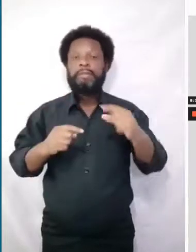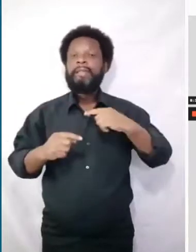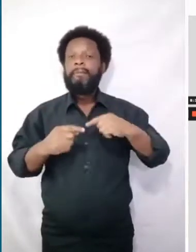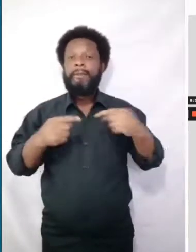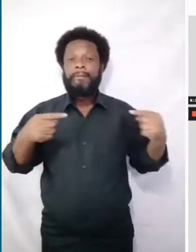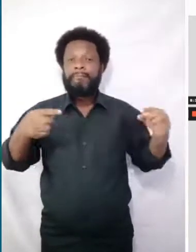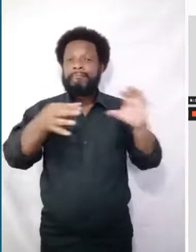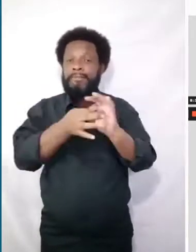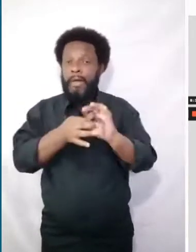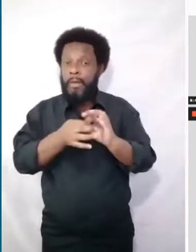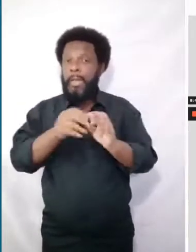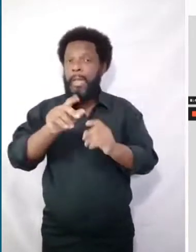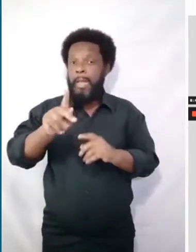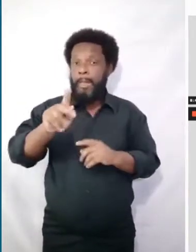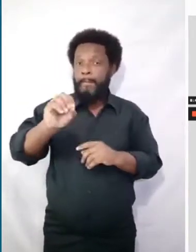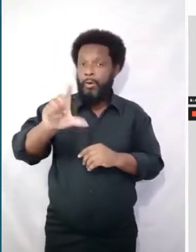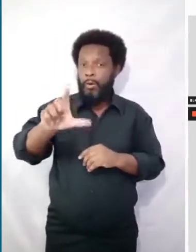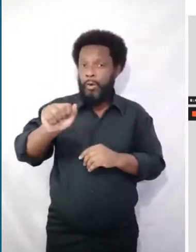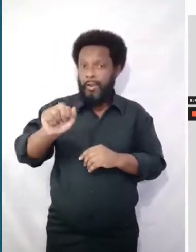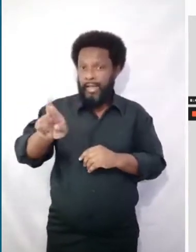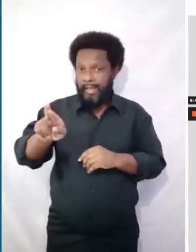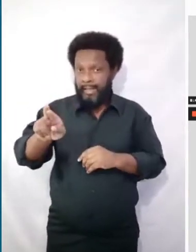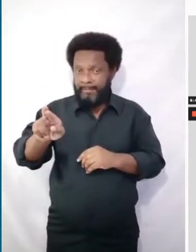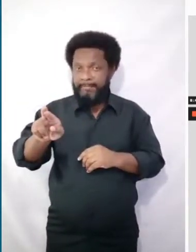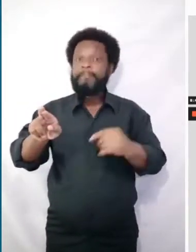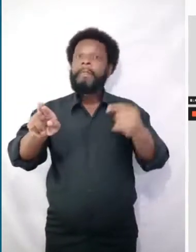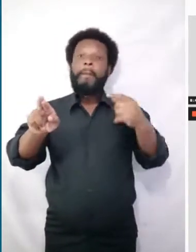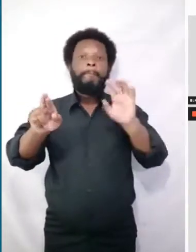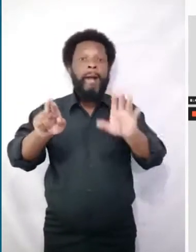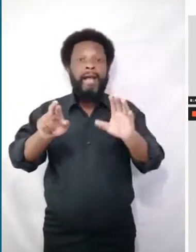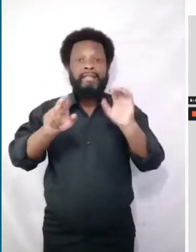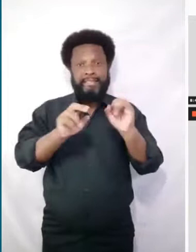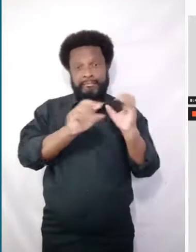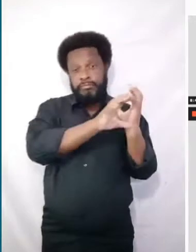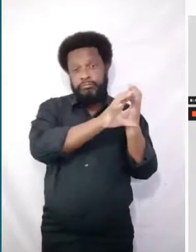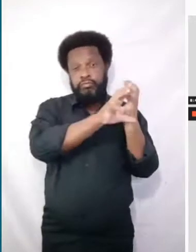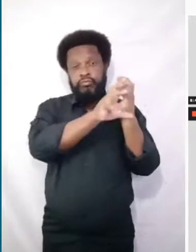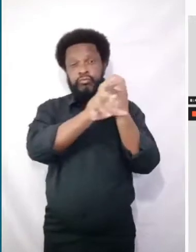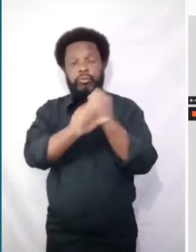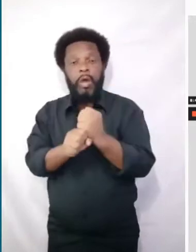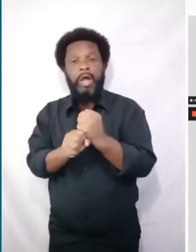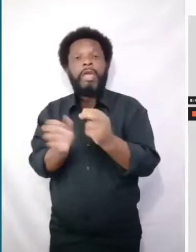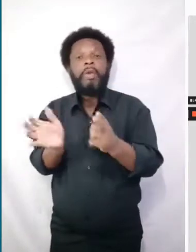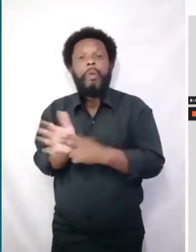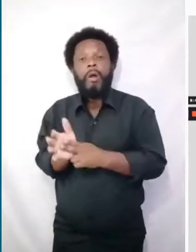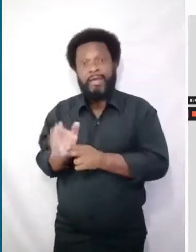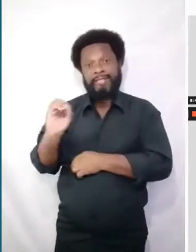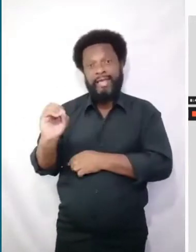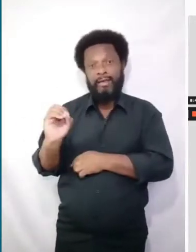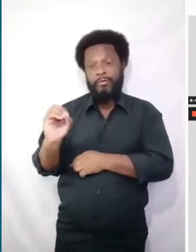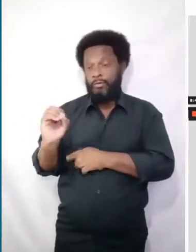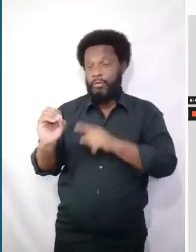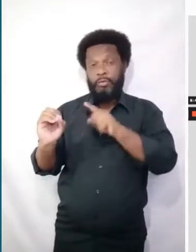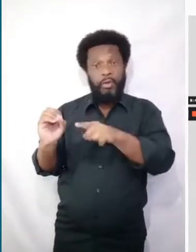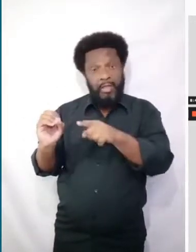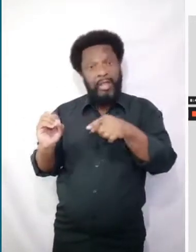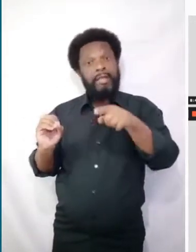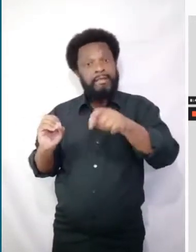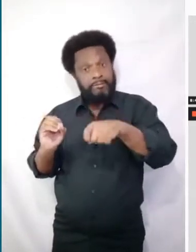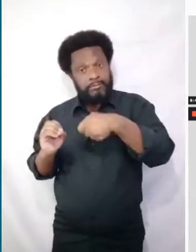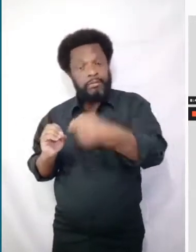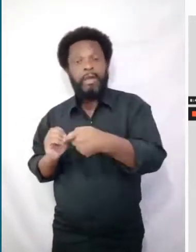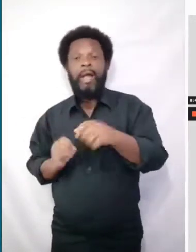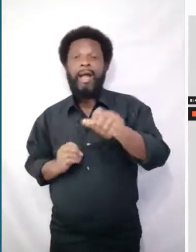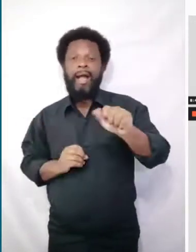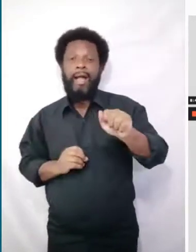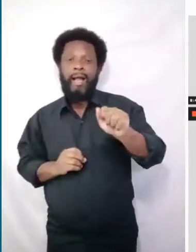era polar. Aqui eu tenho ligações polares, essa ligação ela é polar, essa ligação ela é polar, mas a soma desses vetores vai dar igual